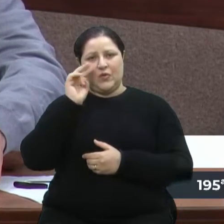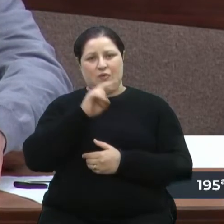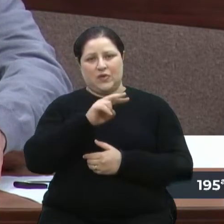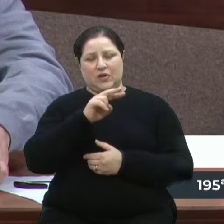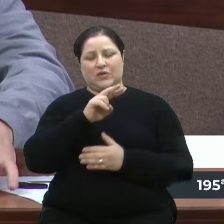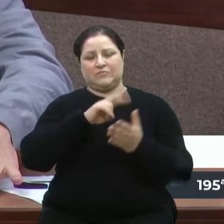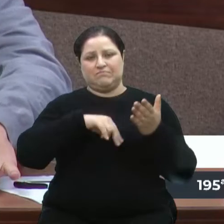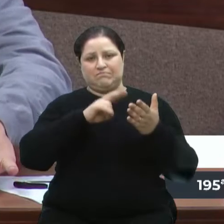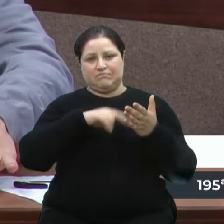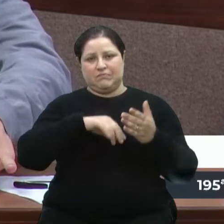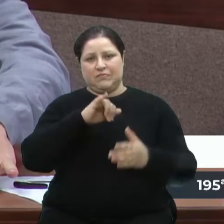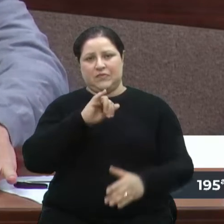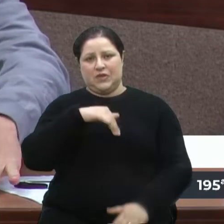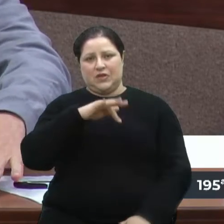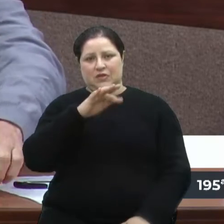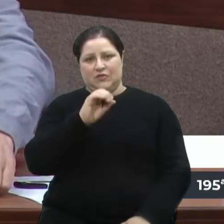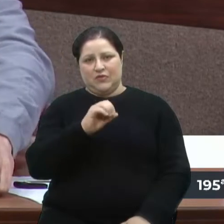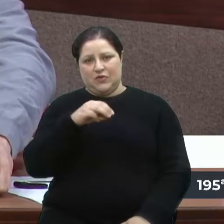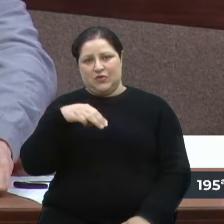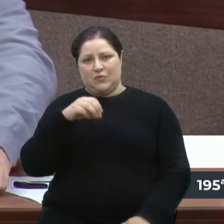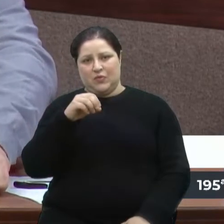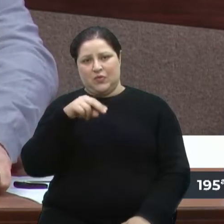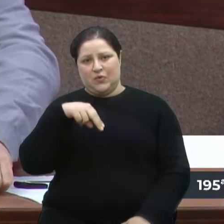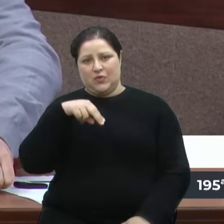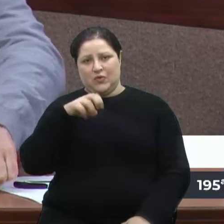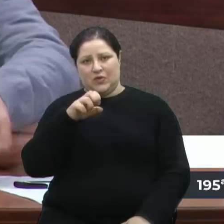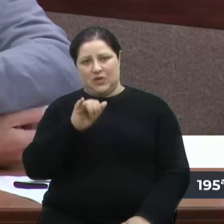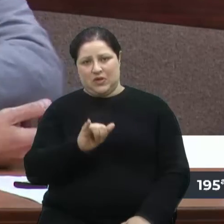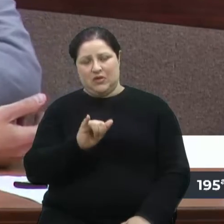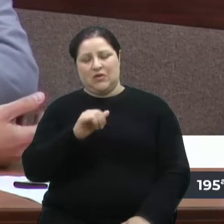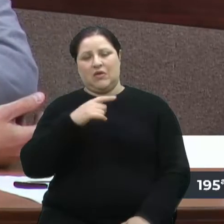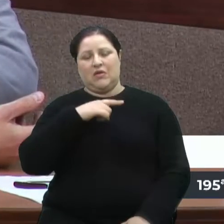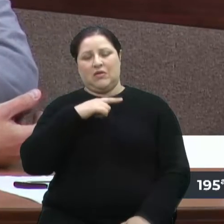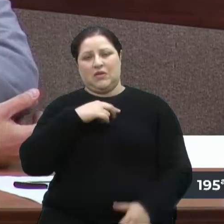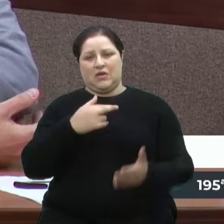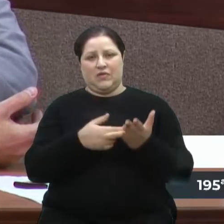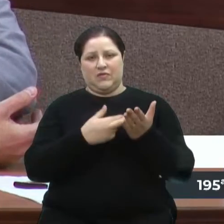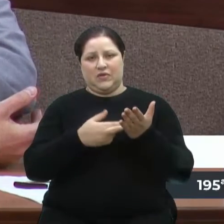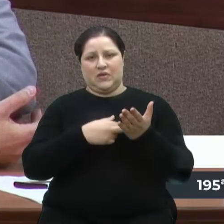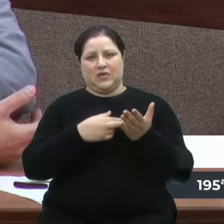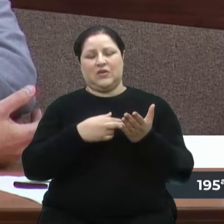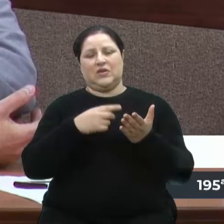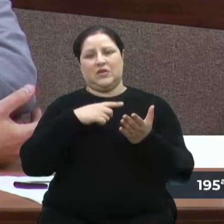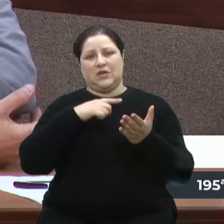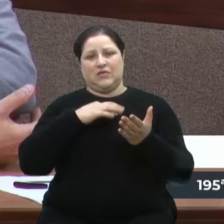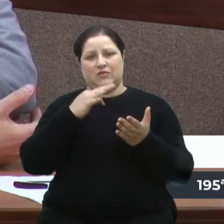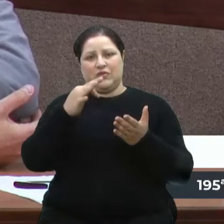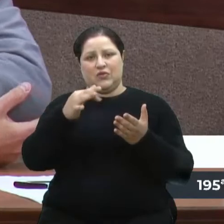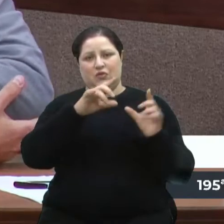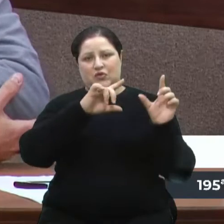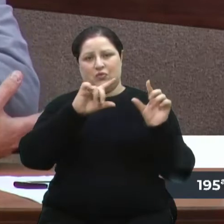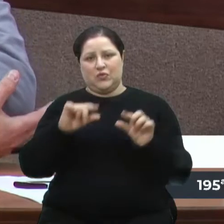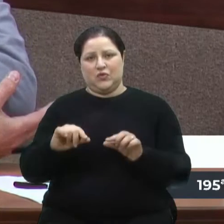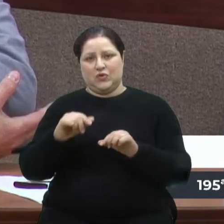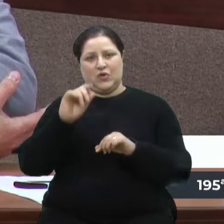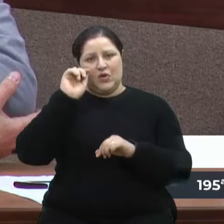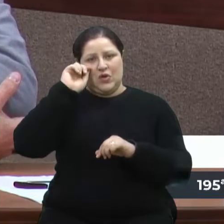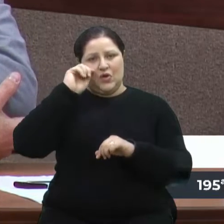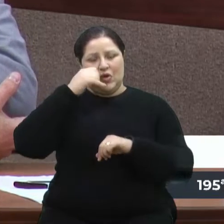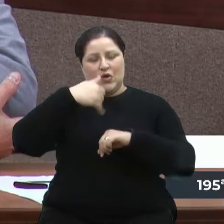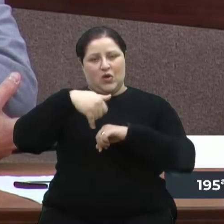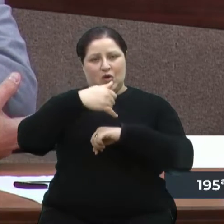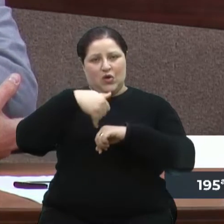já houve redução do diesel. Então a gente deve ter, pela queda do preço do petróleo, em breve a Petrobras reduzindo o preço